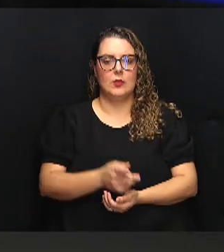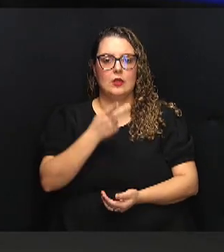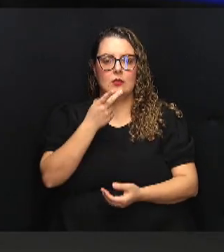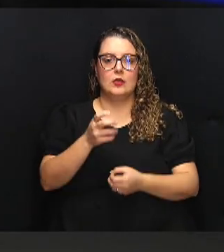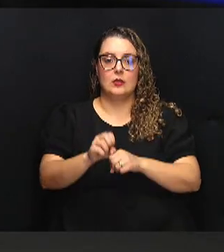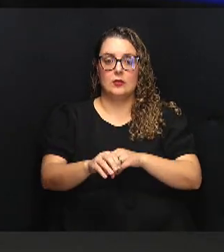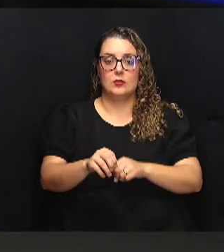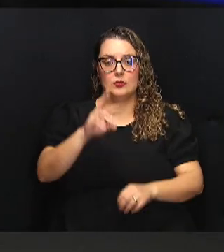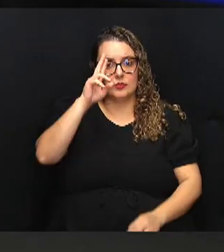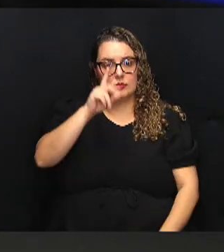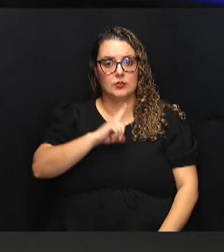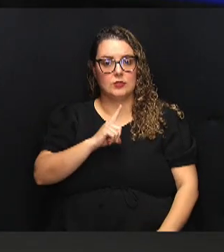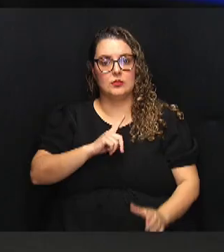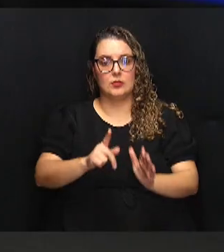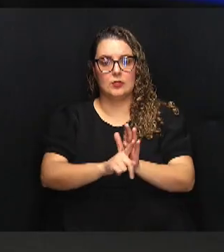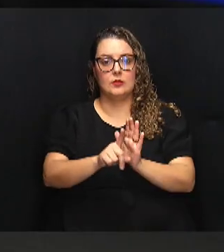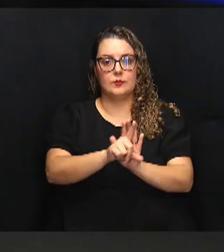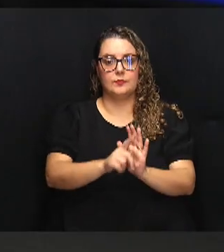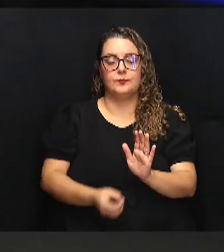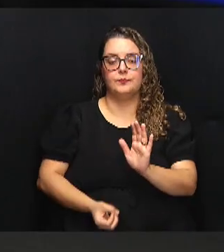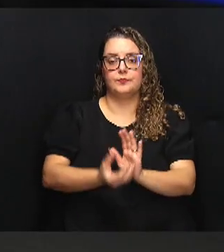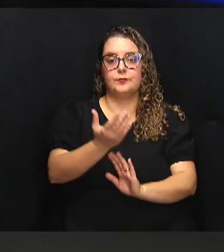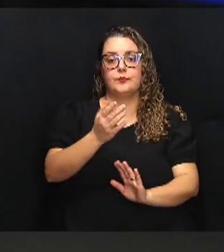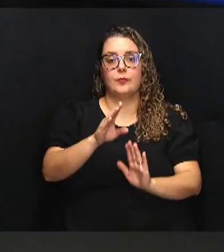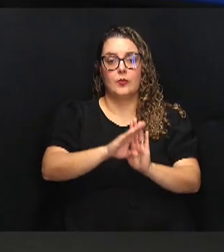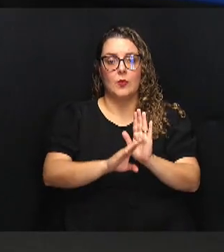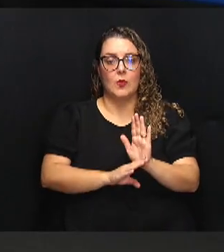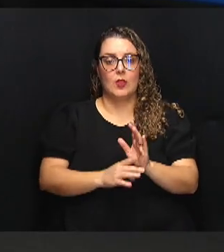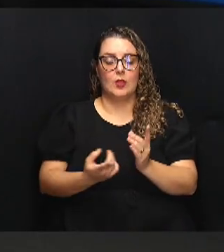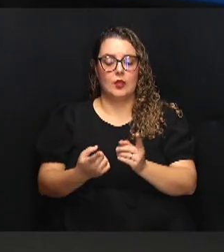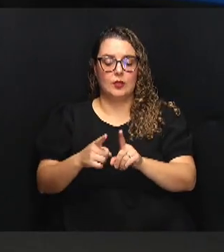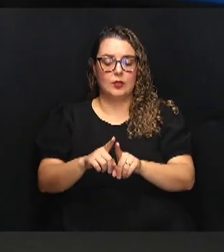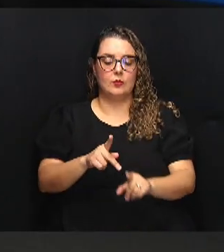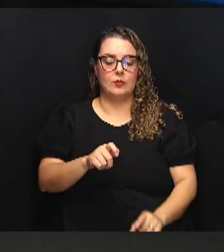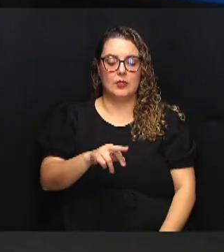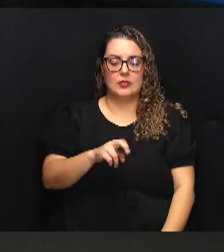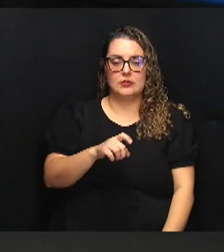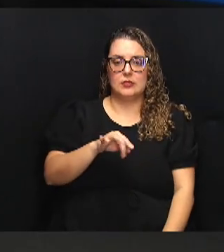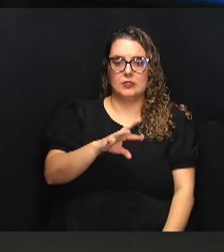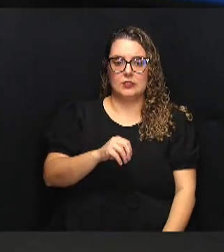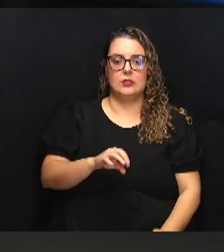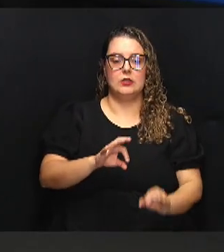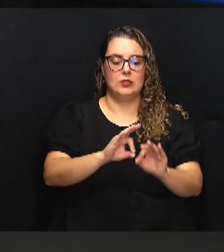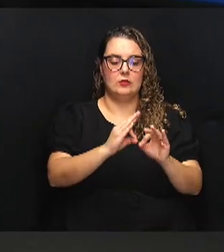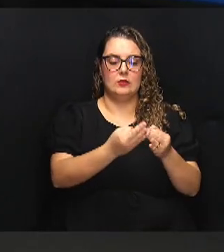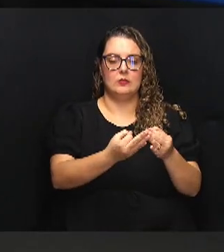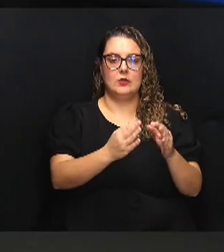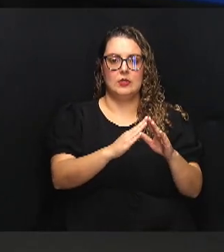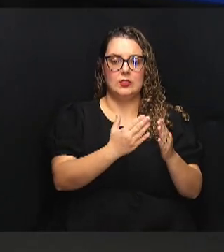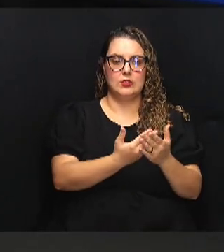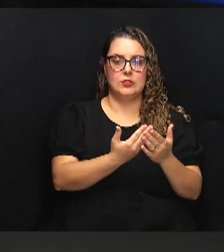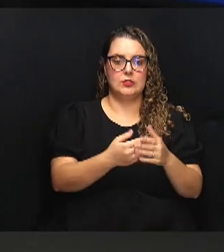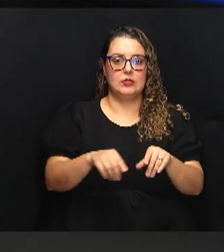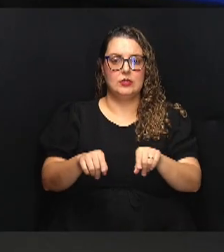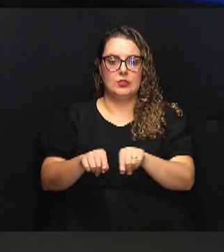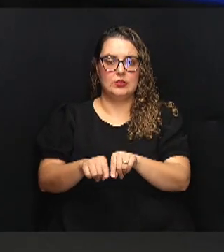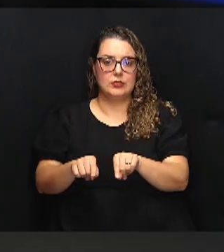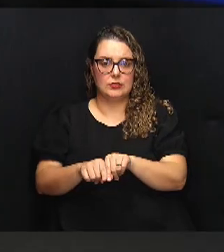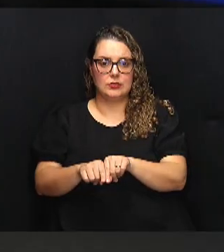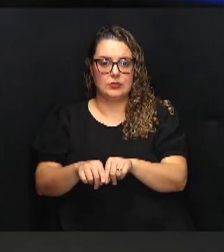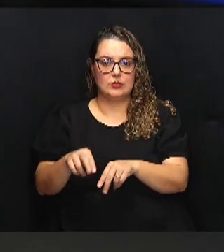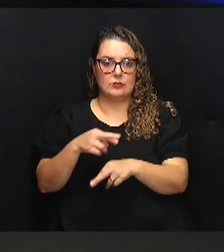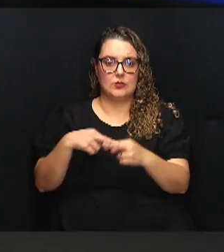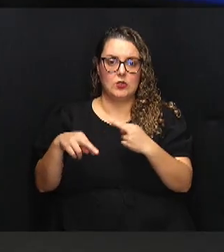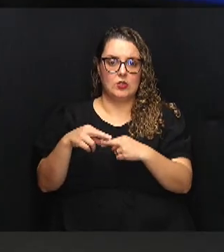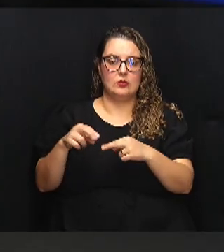porque o senhor tem um projeto de lei para criar um programa de parceria entre famílias de escolas e também a questão